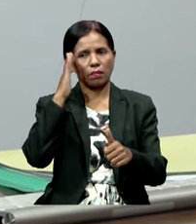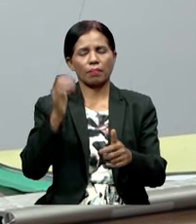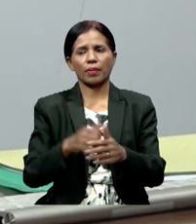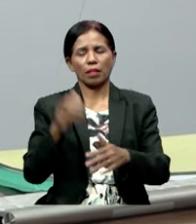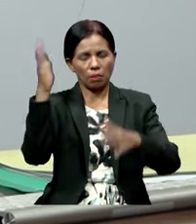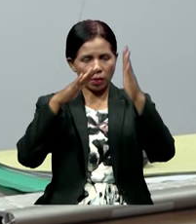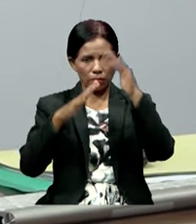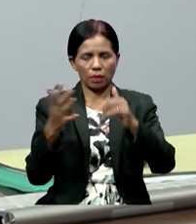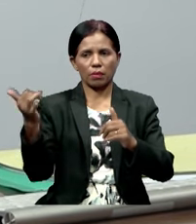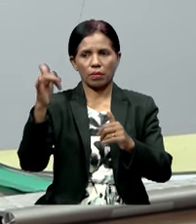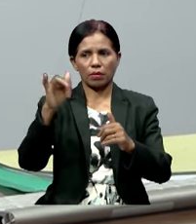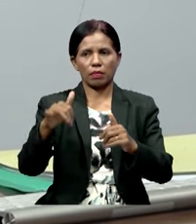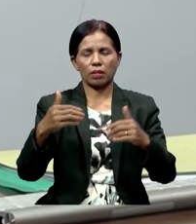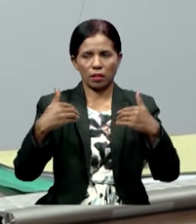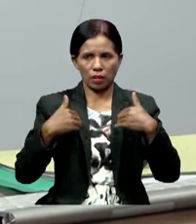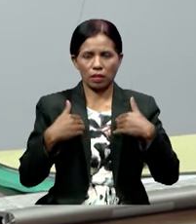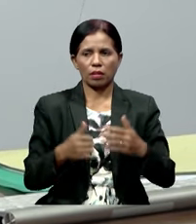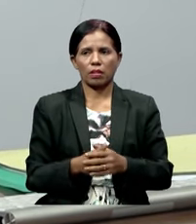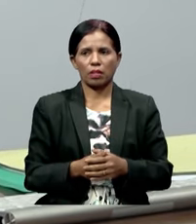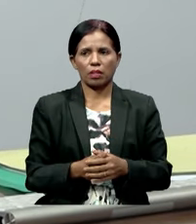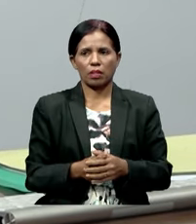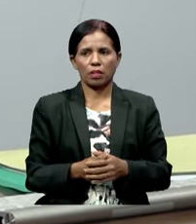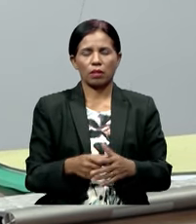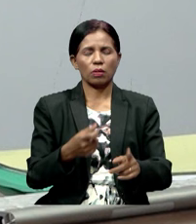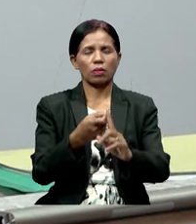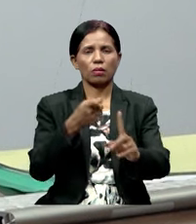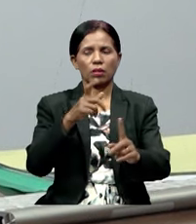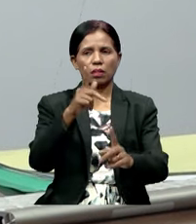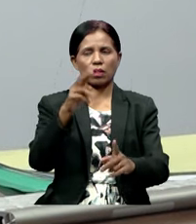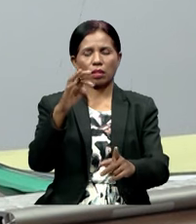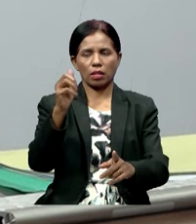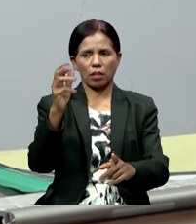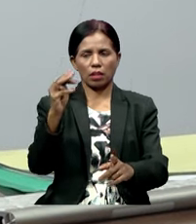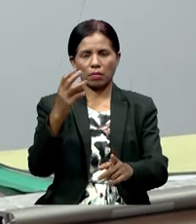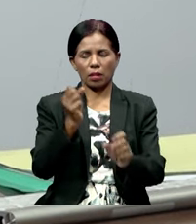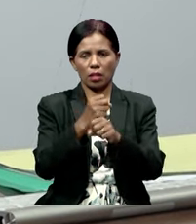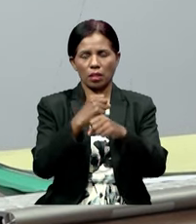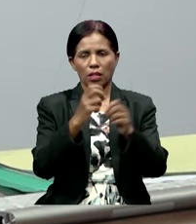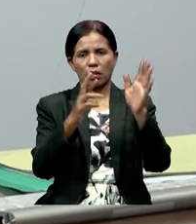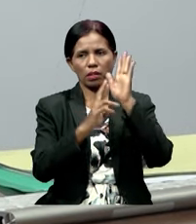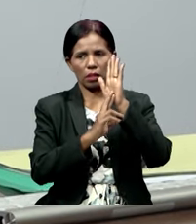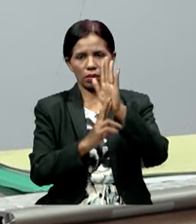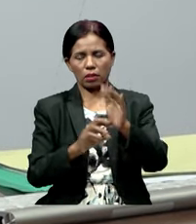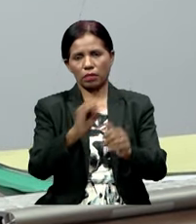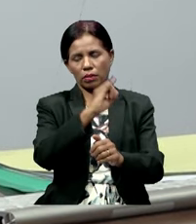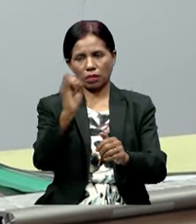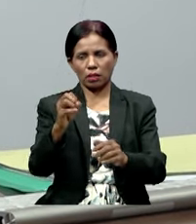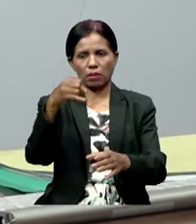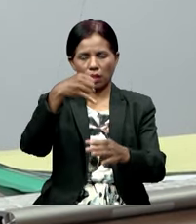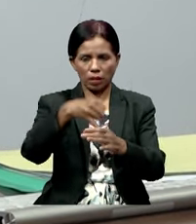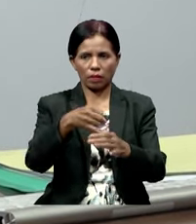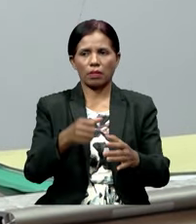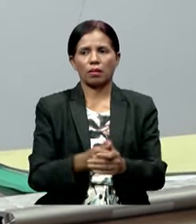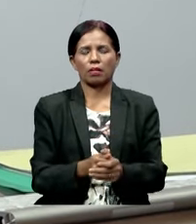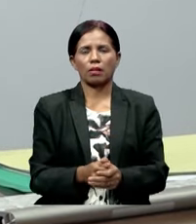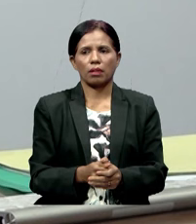problema se não que Mosu ou se Kram ou se há o relatório concreta investigação não é que Kleyan,